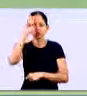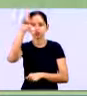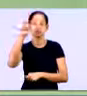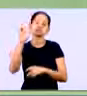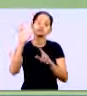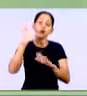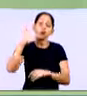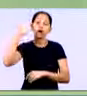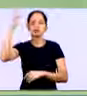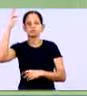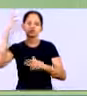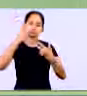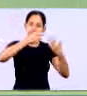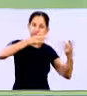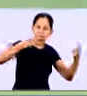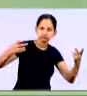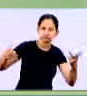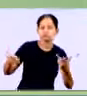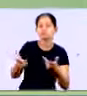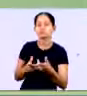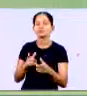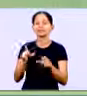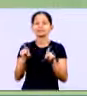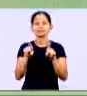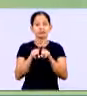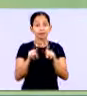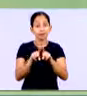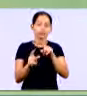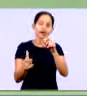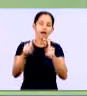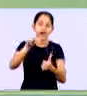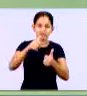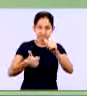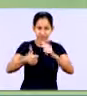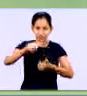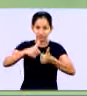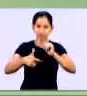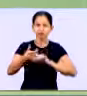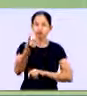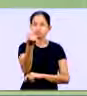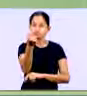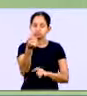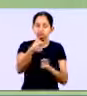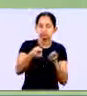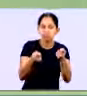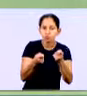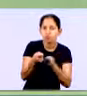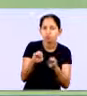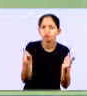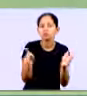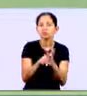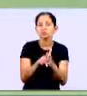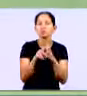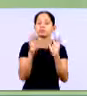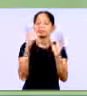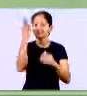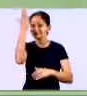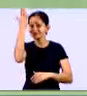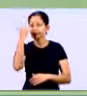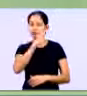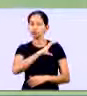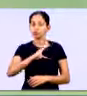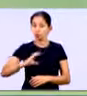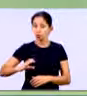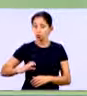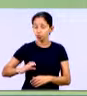de investimento e de financiamentos, é analisar o controle financeiro, ou seja, coordenar, monitorar